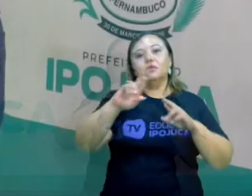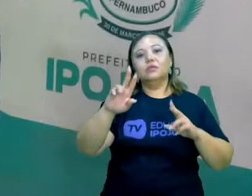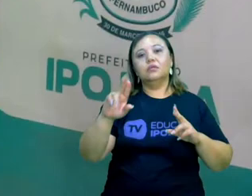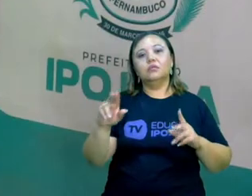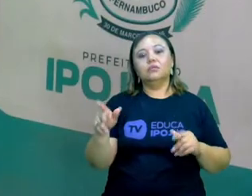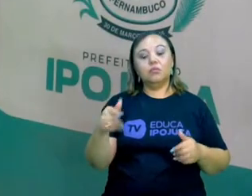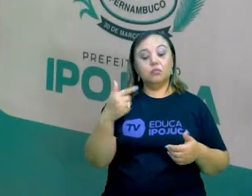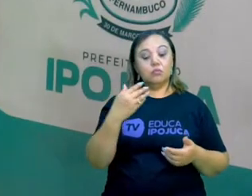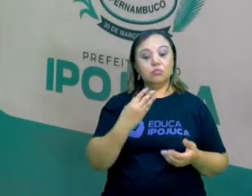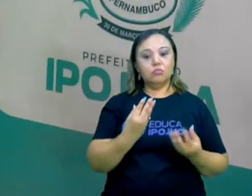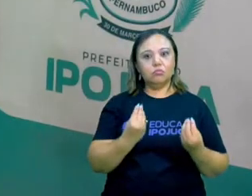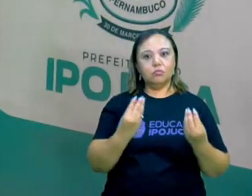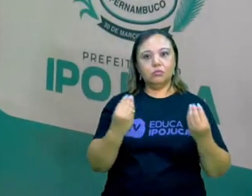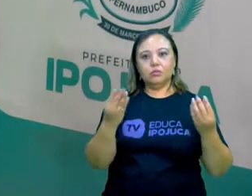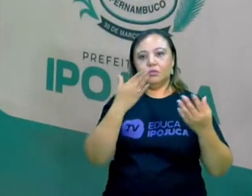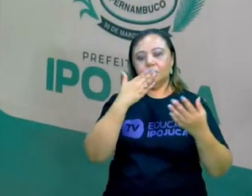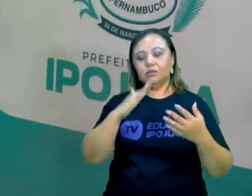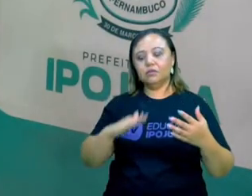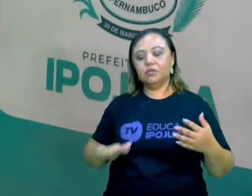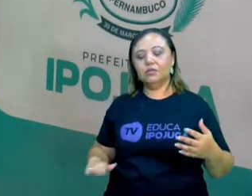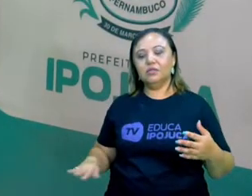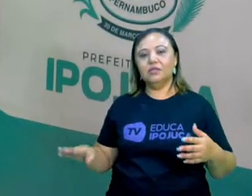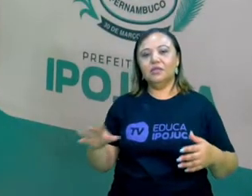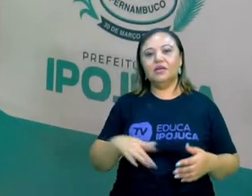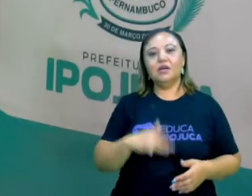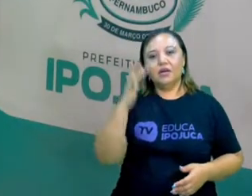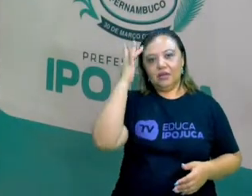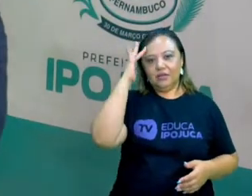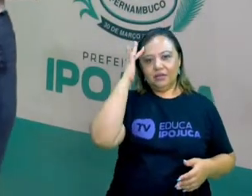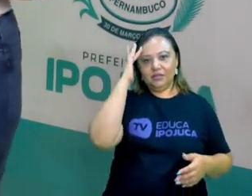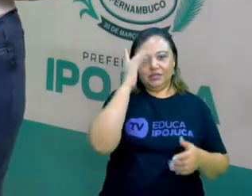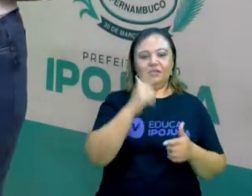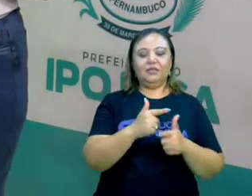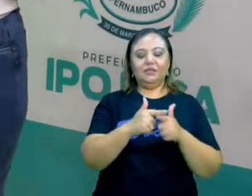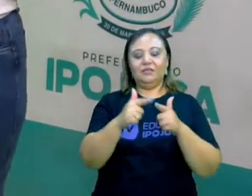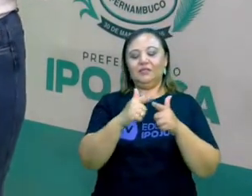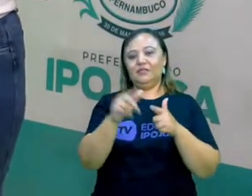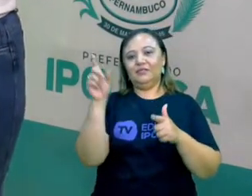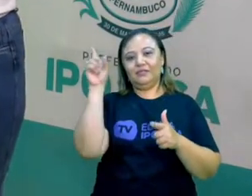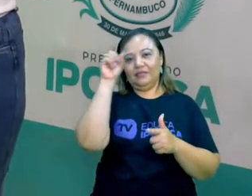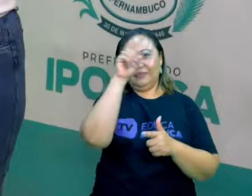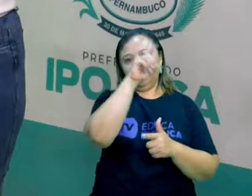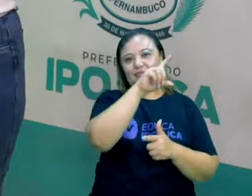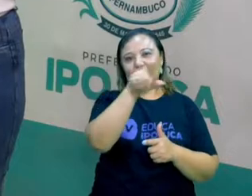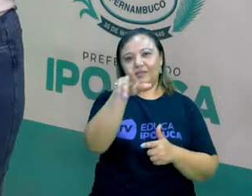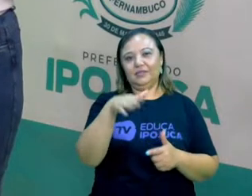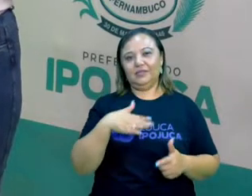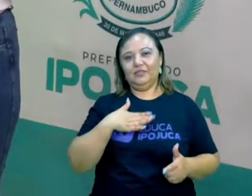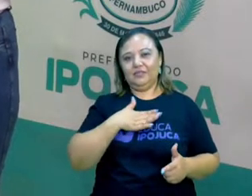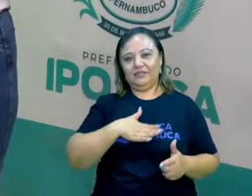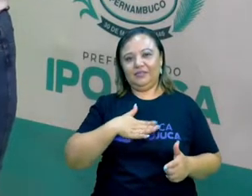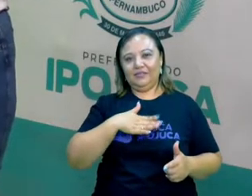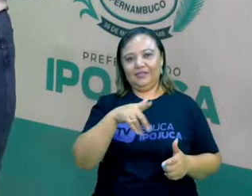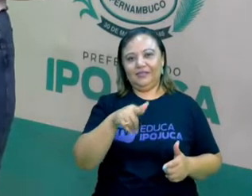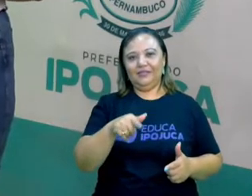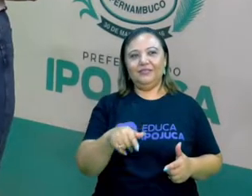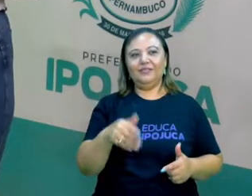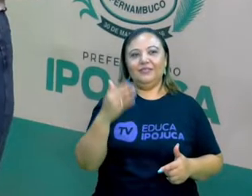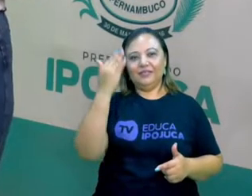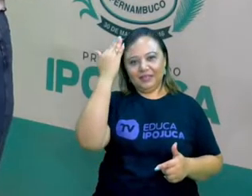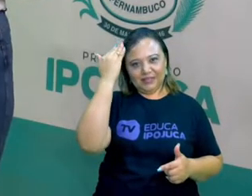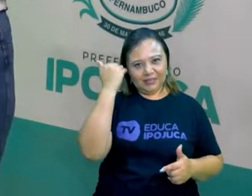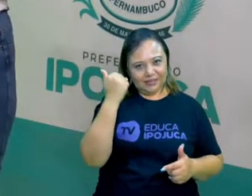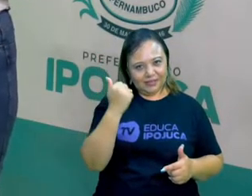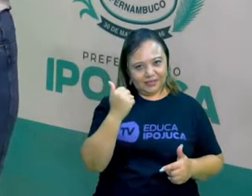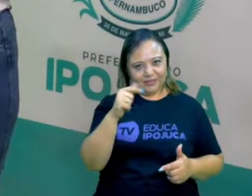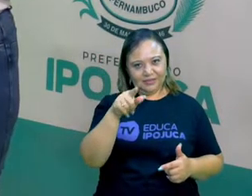Muitas crianças já acham a divisão muito difícil. E vocês? Gostam de divisão? Sabe a